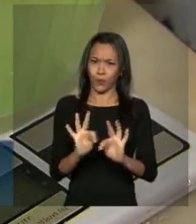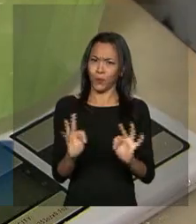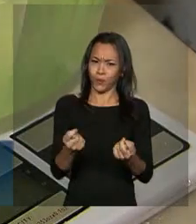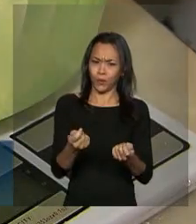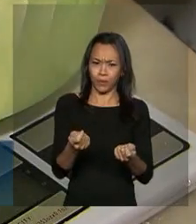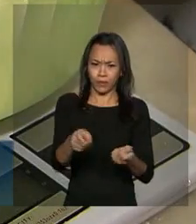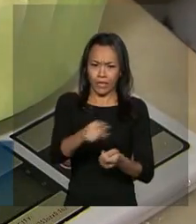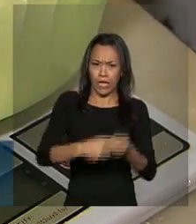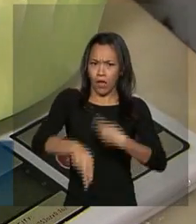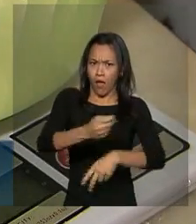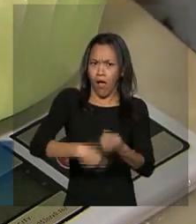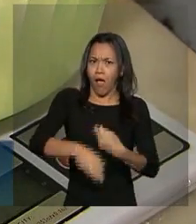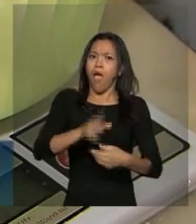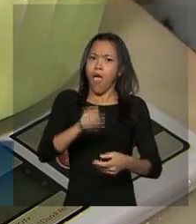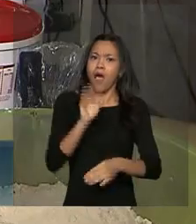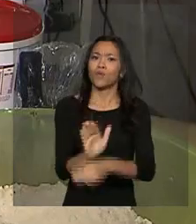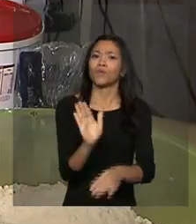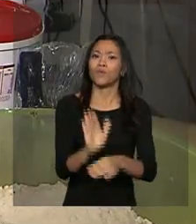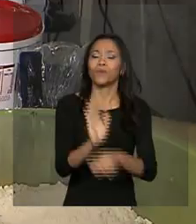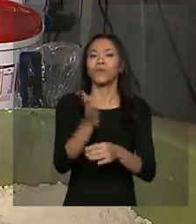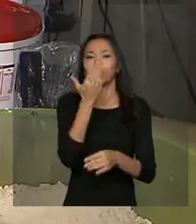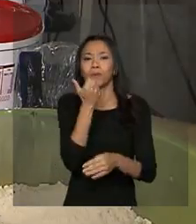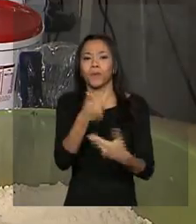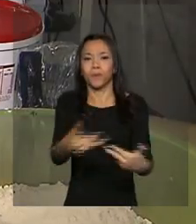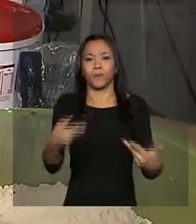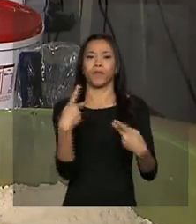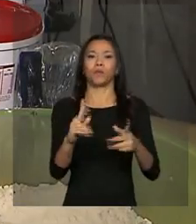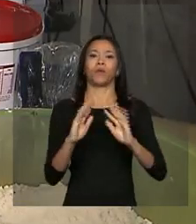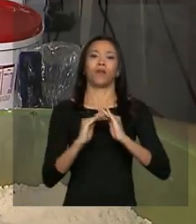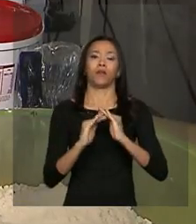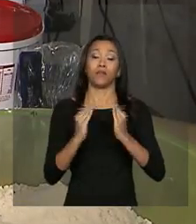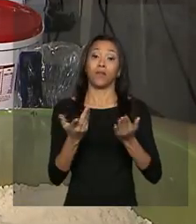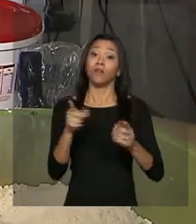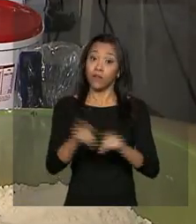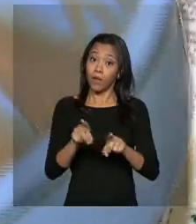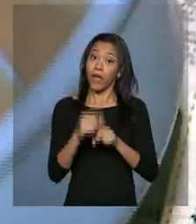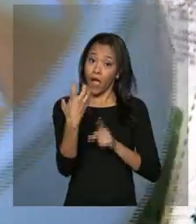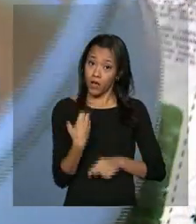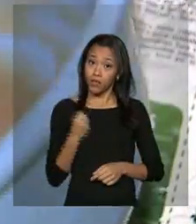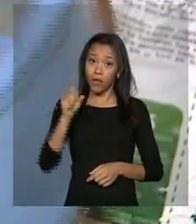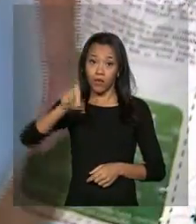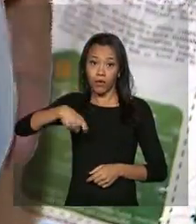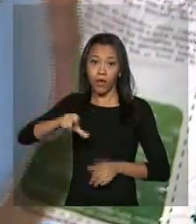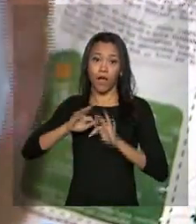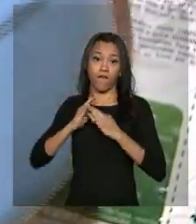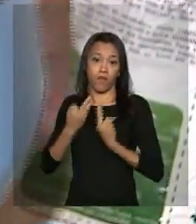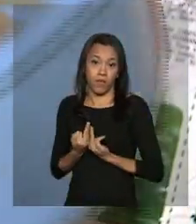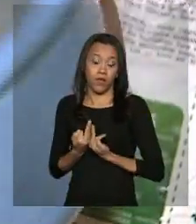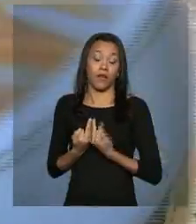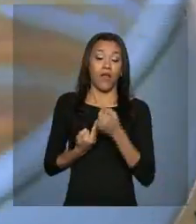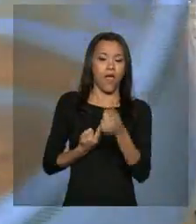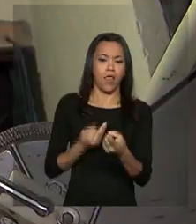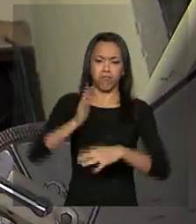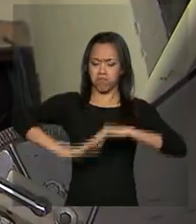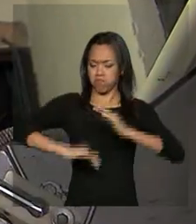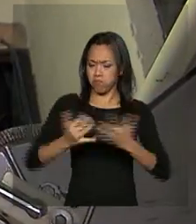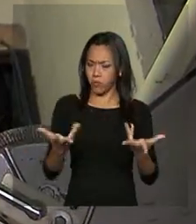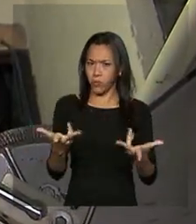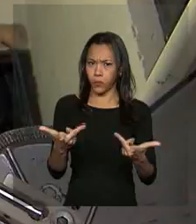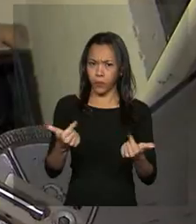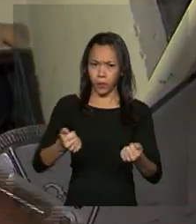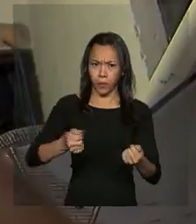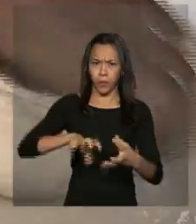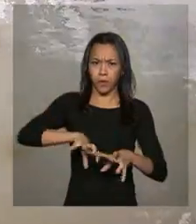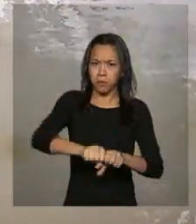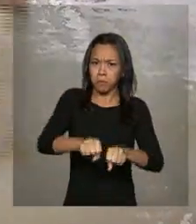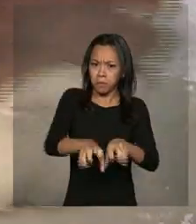são sinônimo de sustento na casa da Lúcia, que também recebe o Bolsa Família. Com habilidade, as mãos dão o retoque